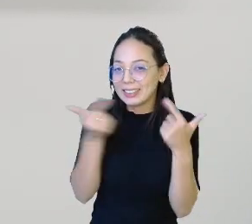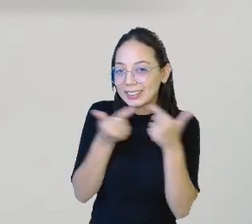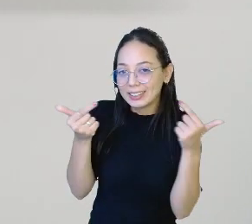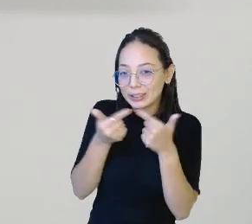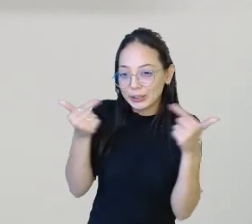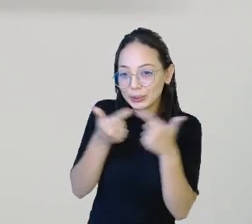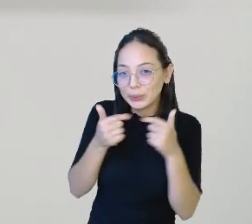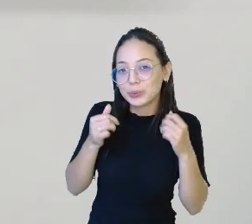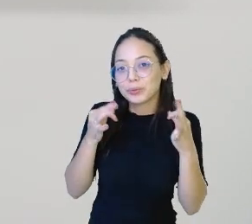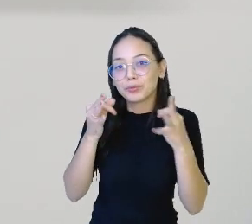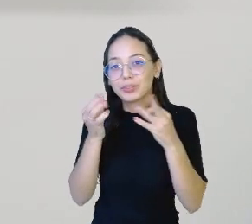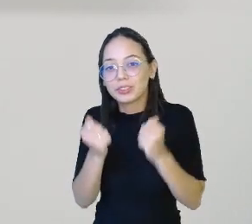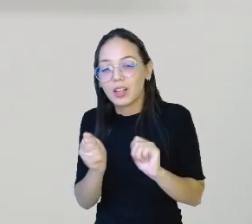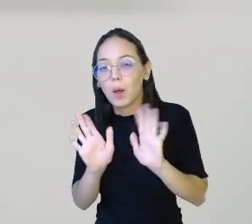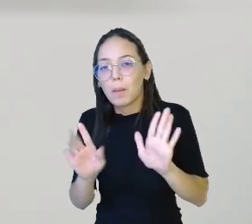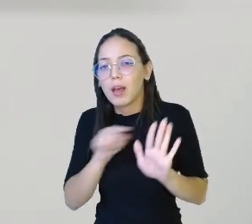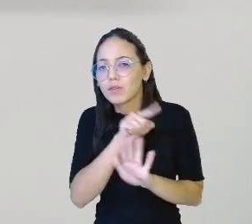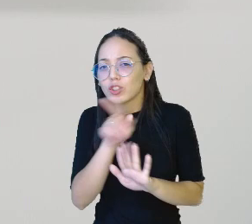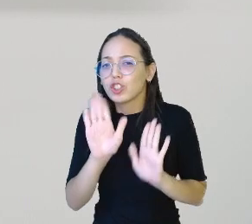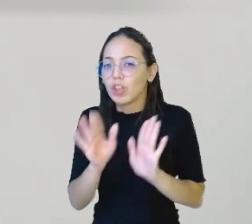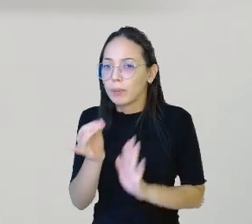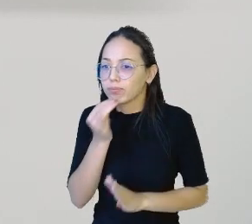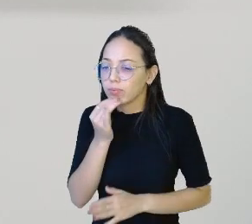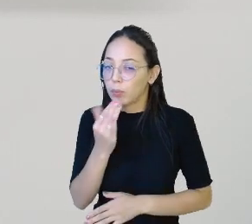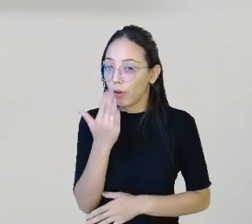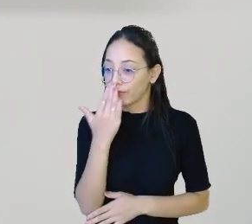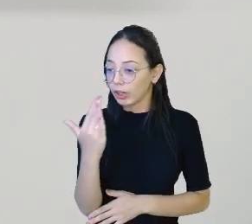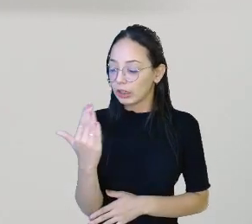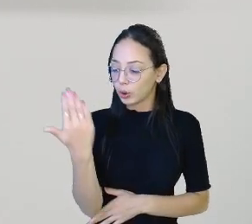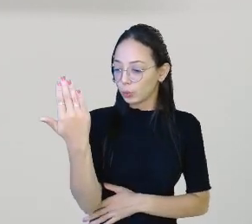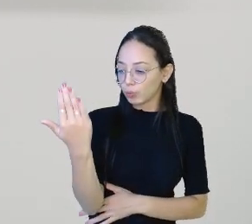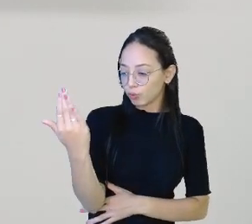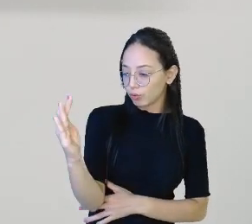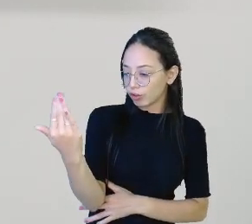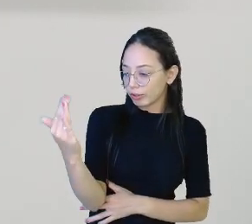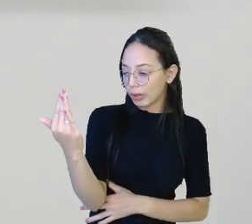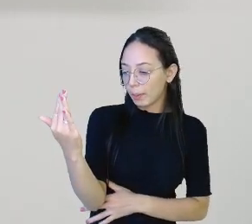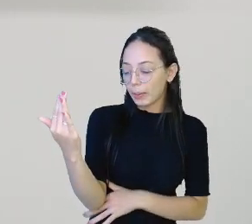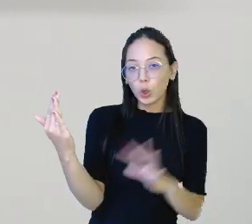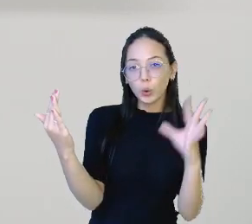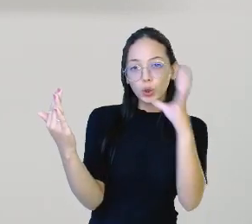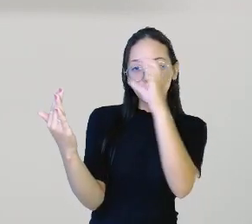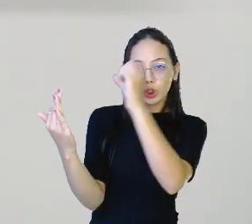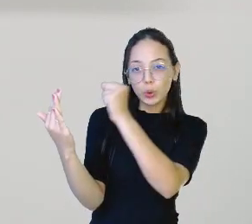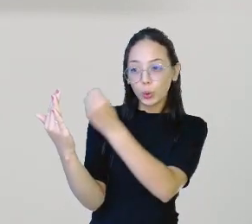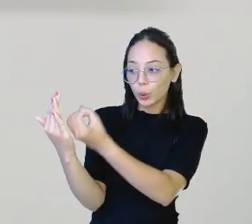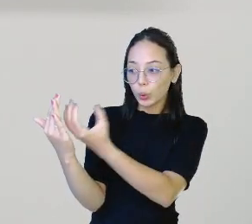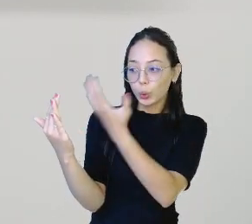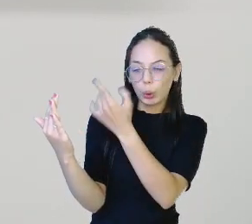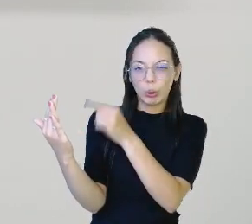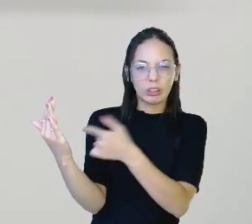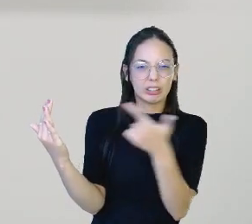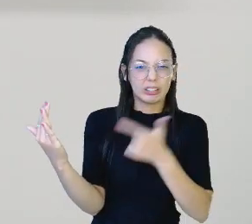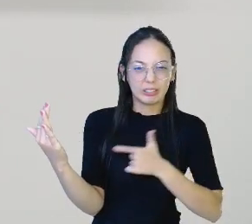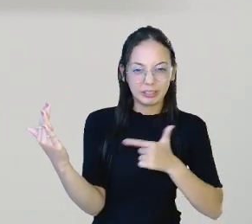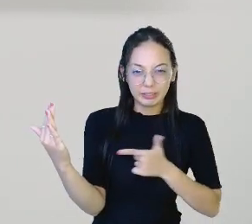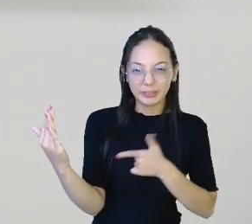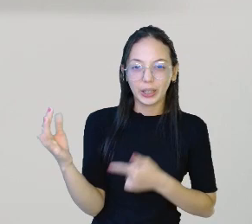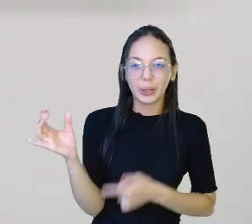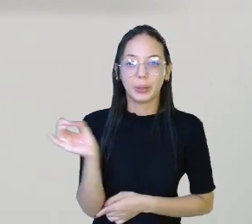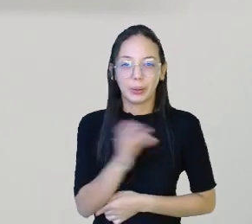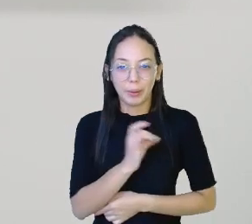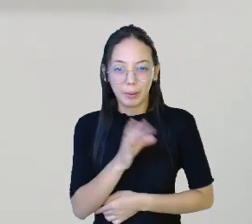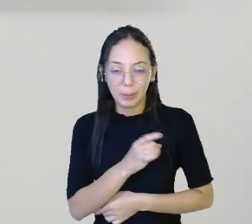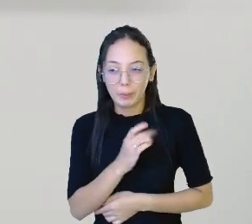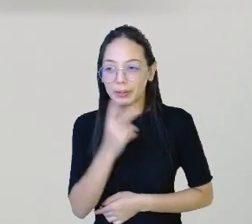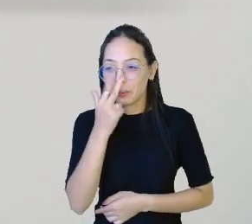da história, mas você já ficou na frente do espelho no escuro e aparece um pouquinho de luz, é um pouquinho feio, não é? Dá um medinho, acho